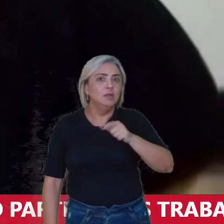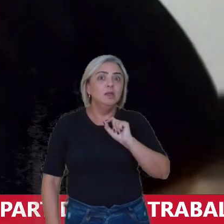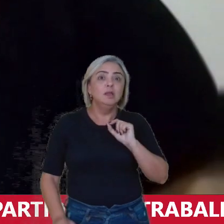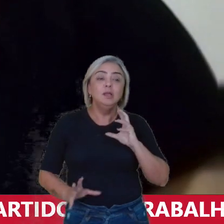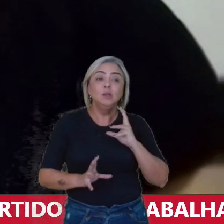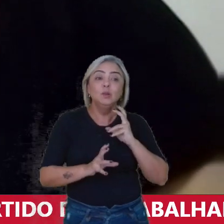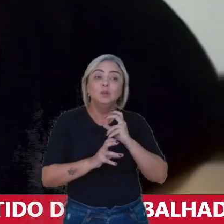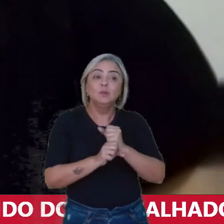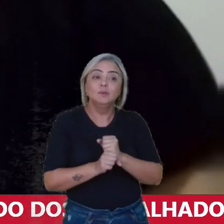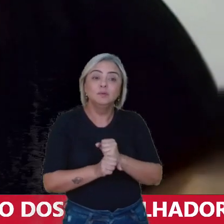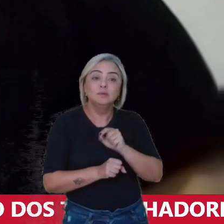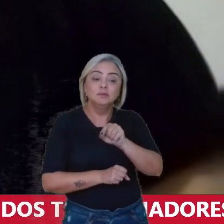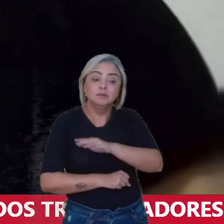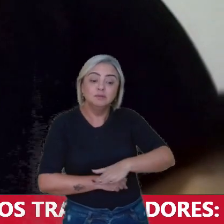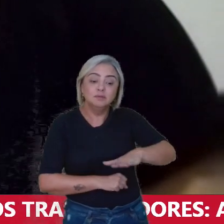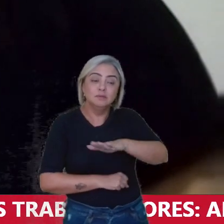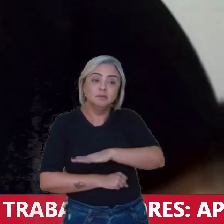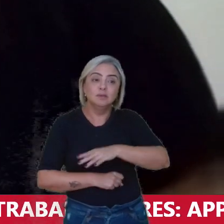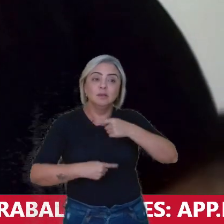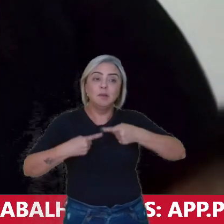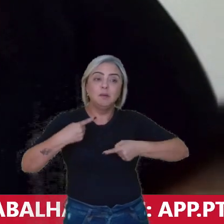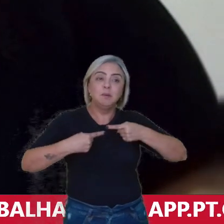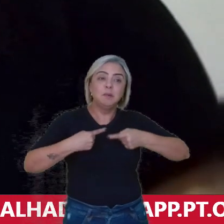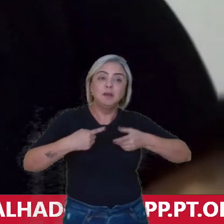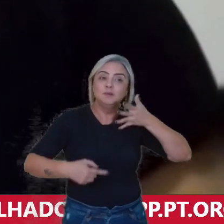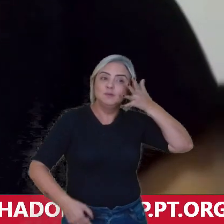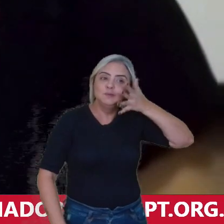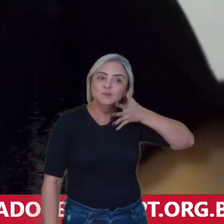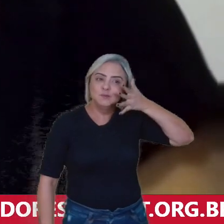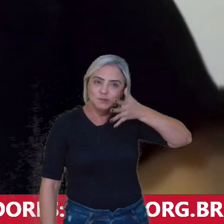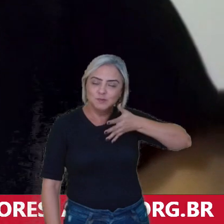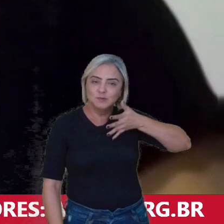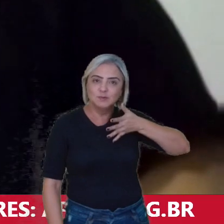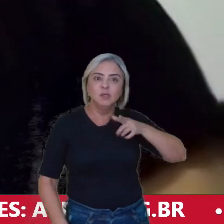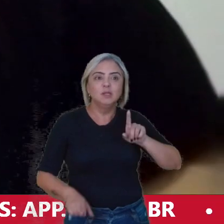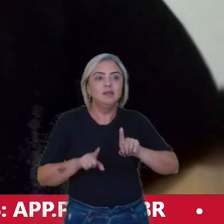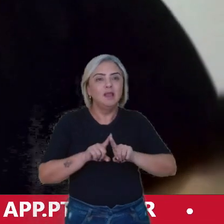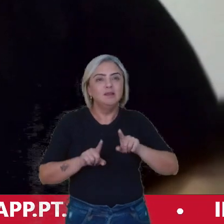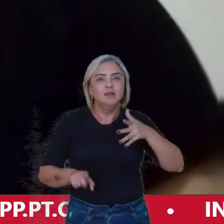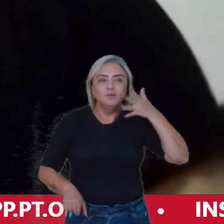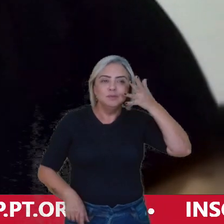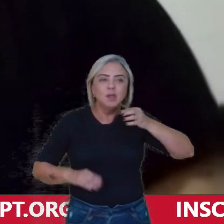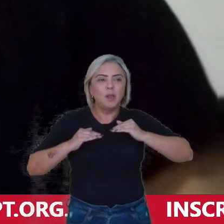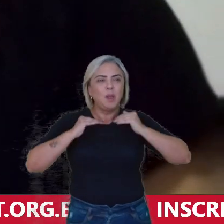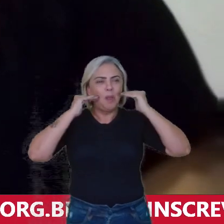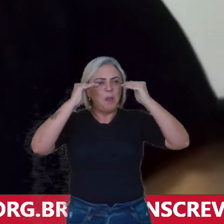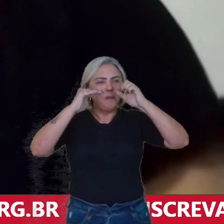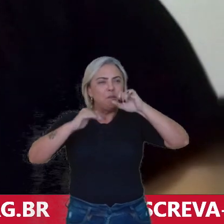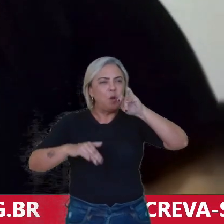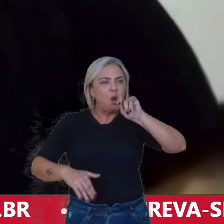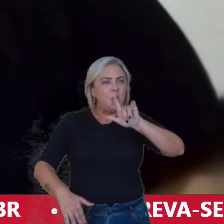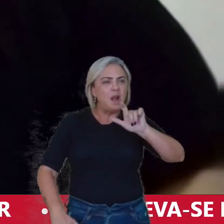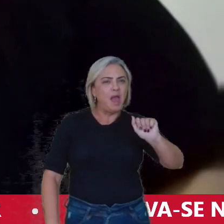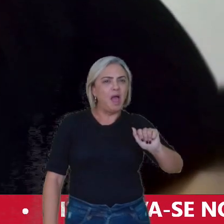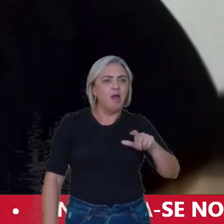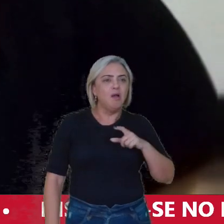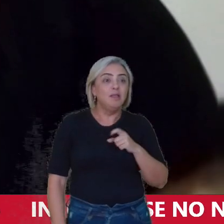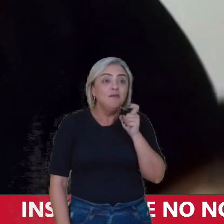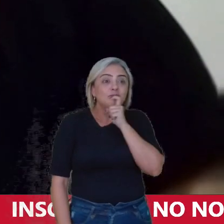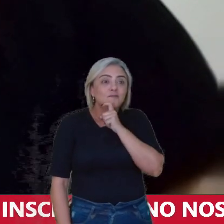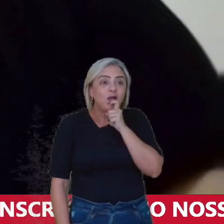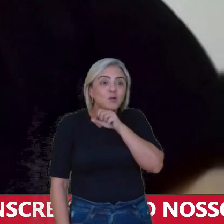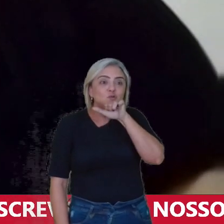tudo está no âmbito do discurso, né? E, sobretudo, ainda um discurso moralizante, que é um falso